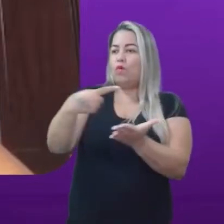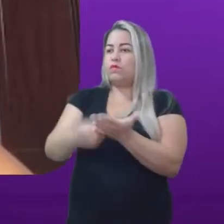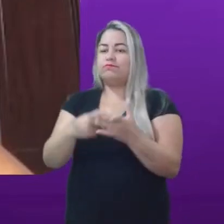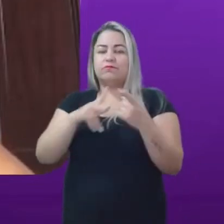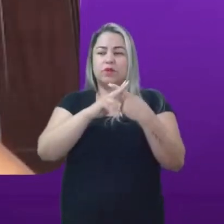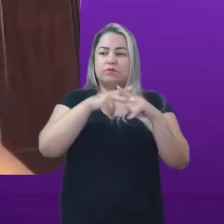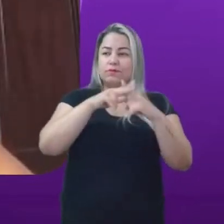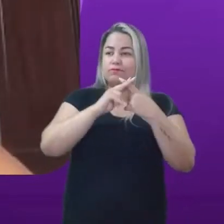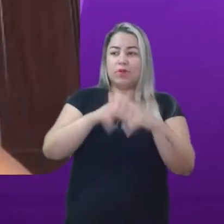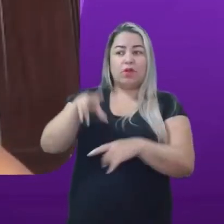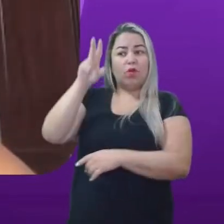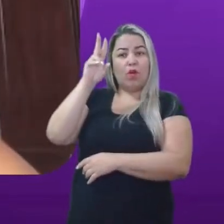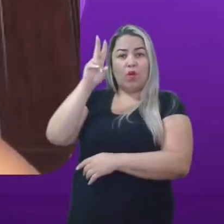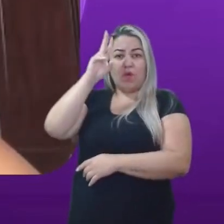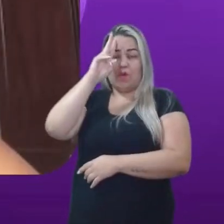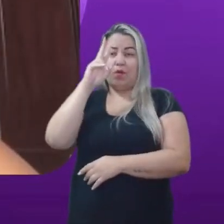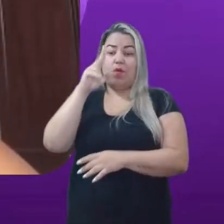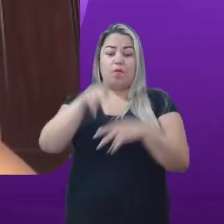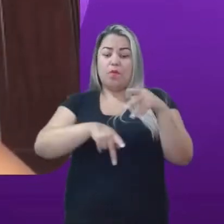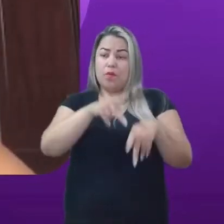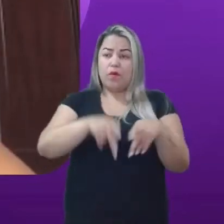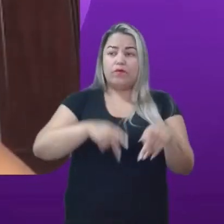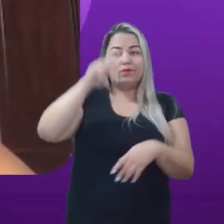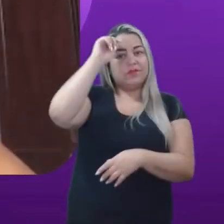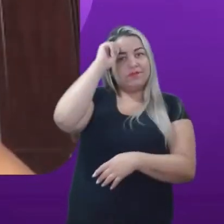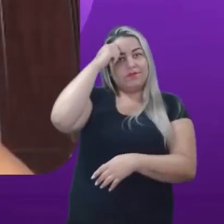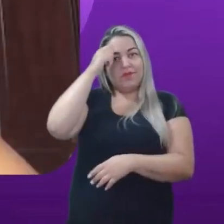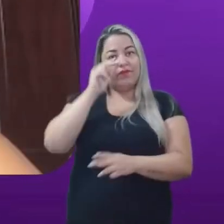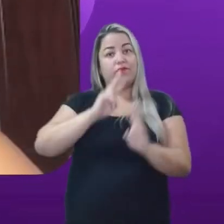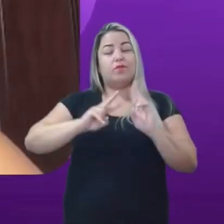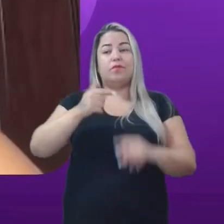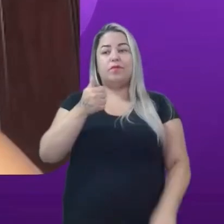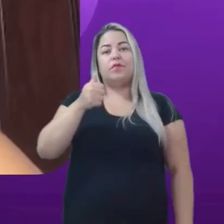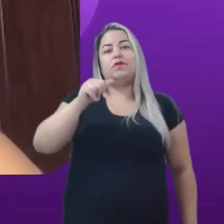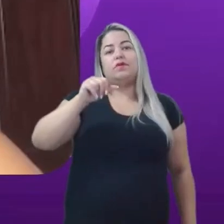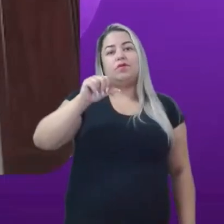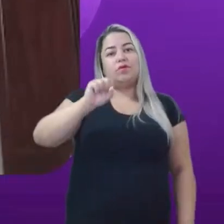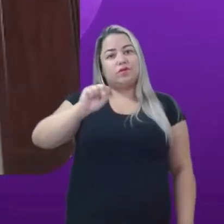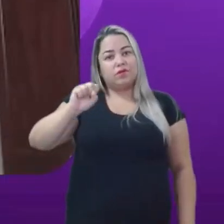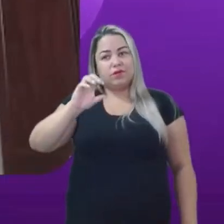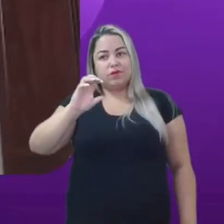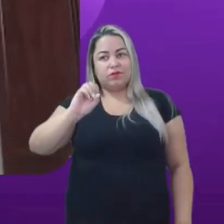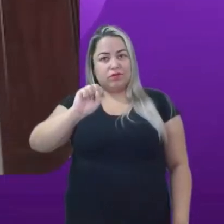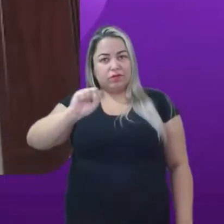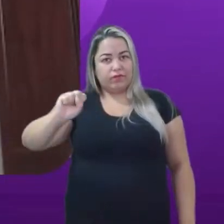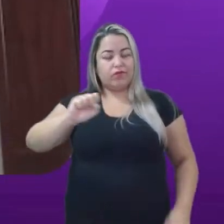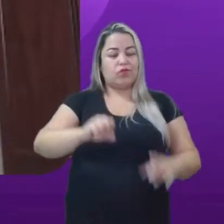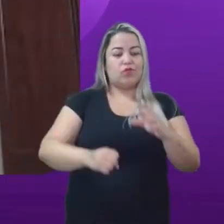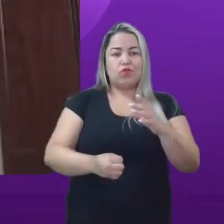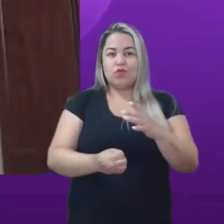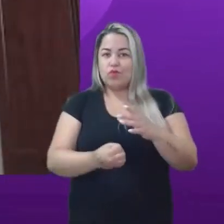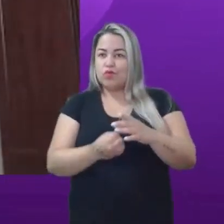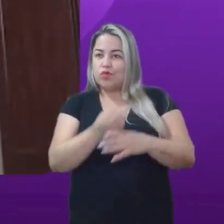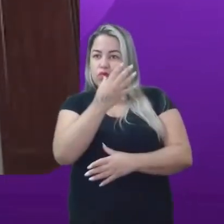reparação histórica com o povo negro. O que a gente viu em 1888 foi que foi construída uma